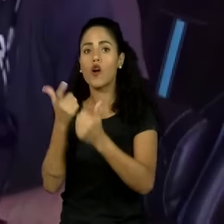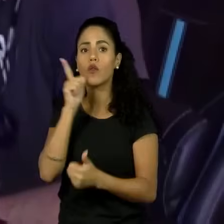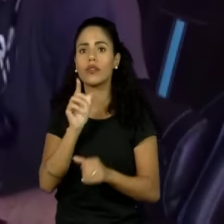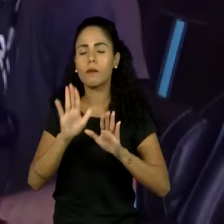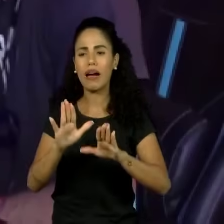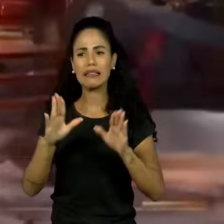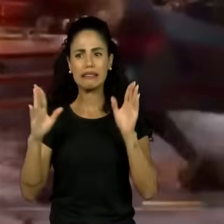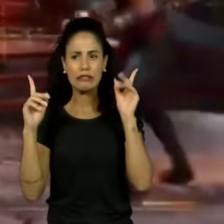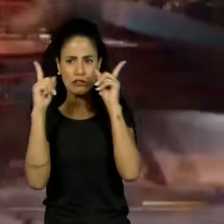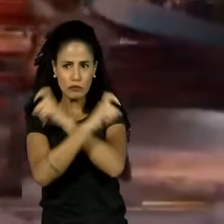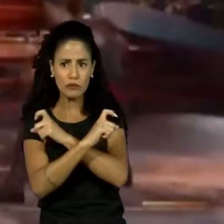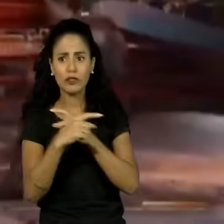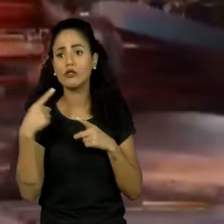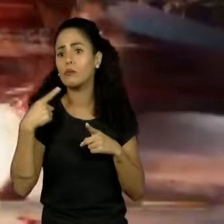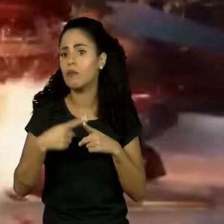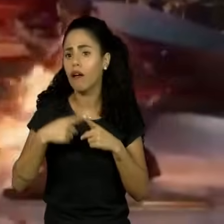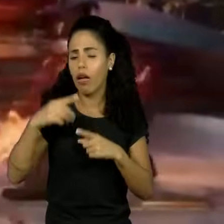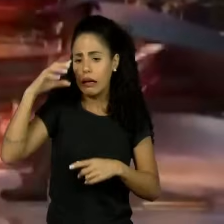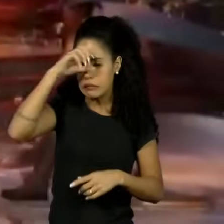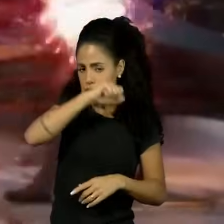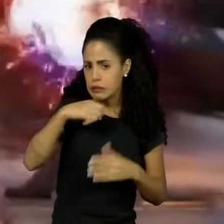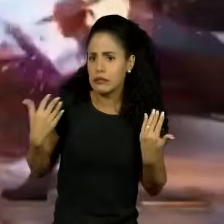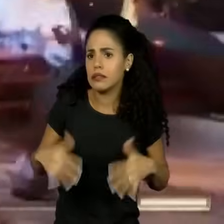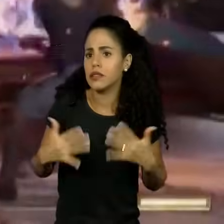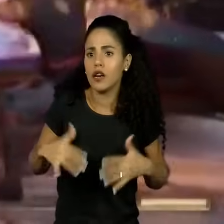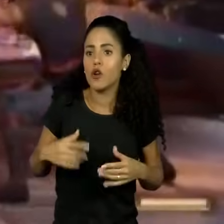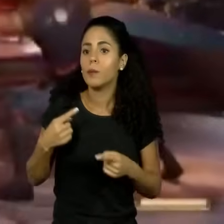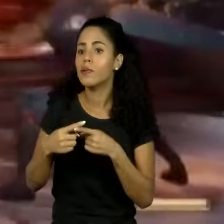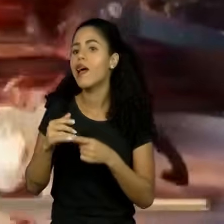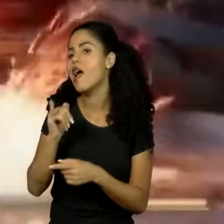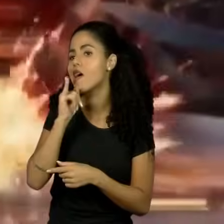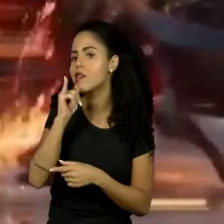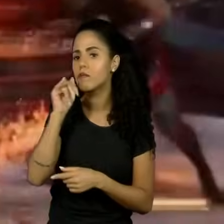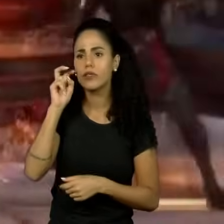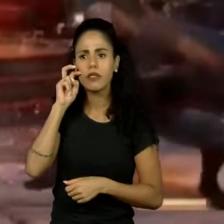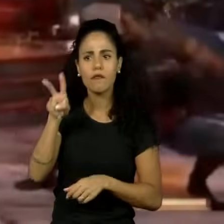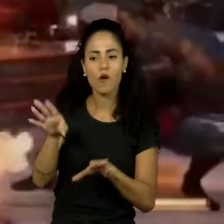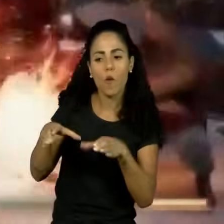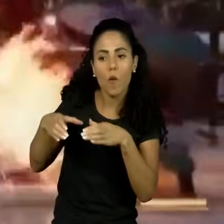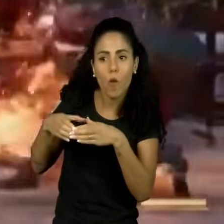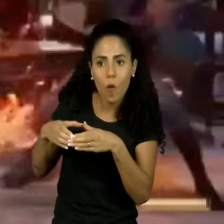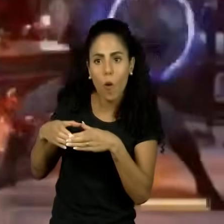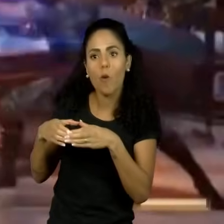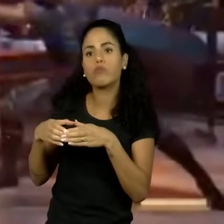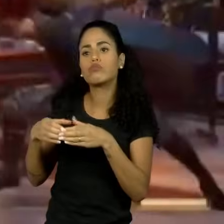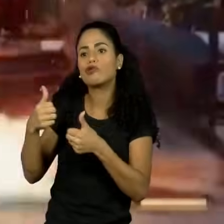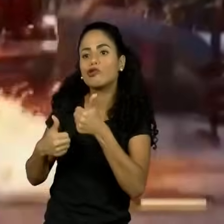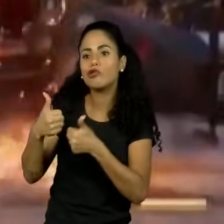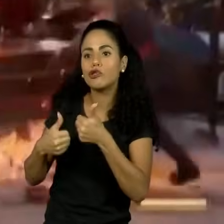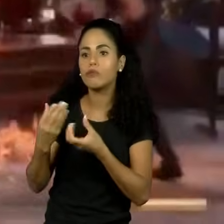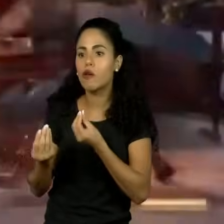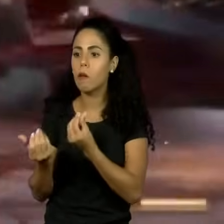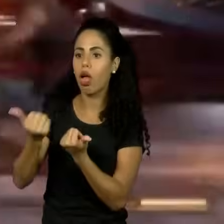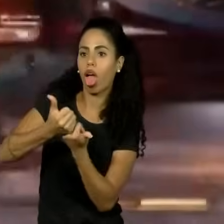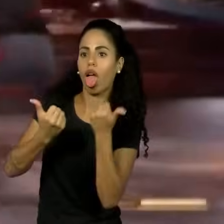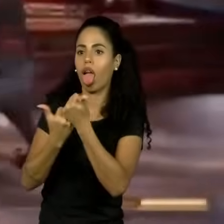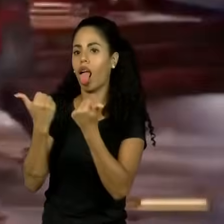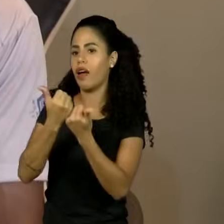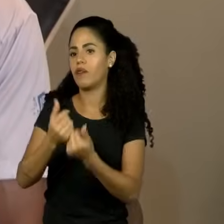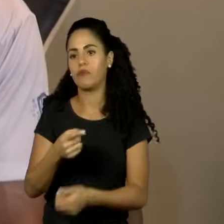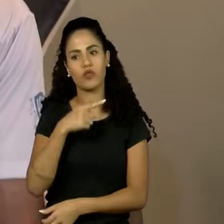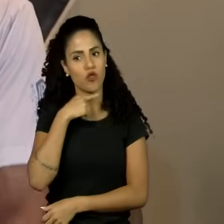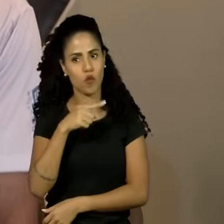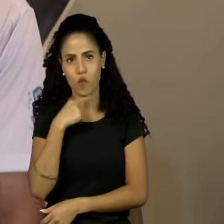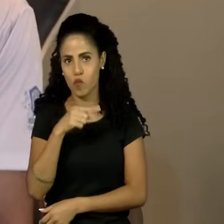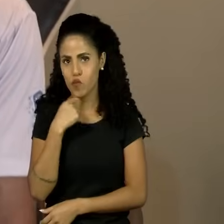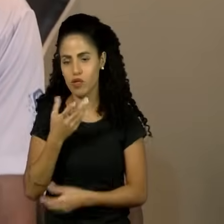pouco difíceis, né, de você poder aprender, até porque, por exemplo, diferente de um jogo de time, não tem ninguém para você colocar culpa ali, por exemplo, né?